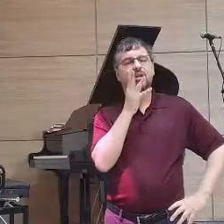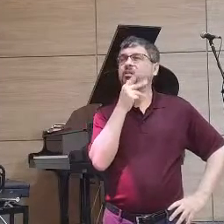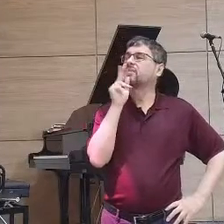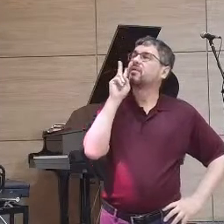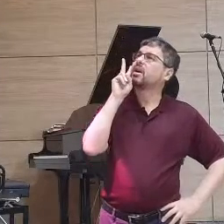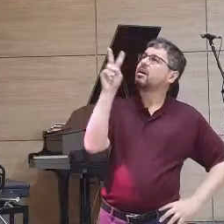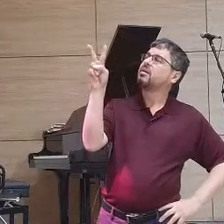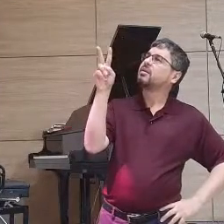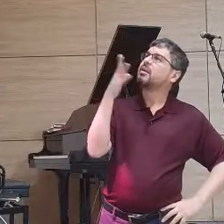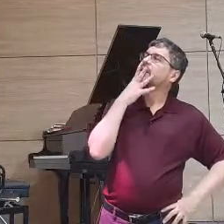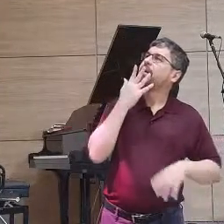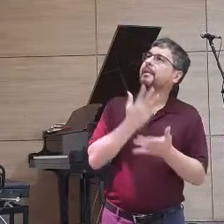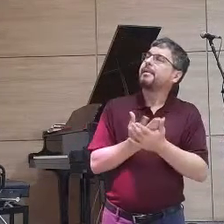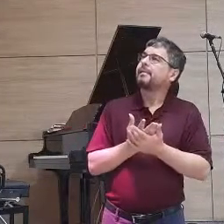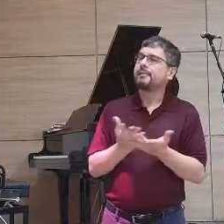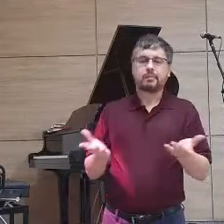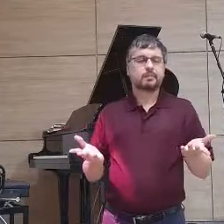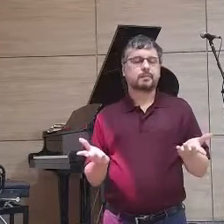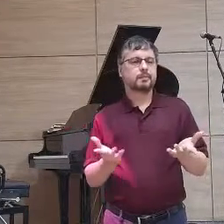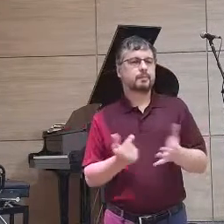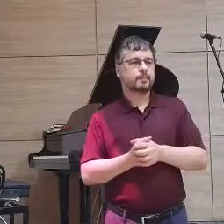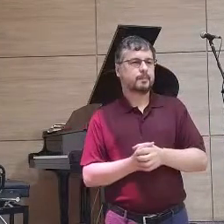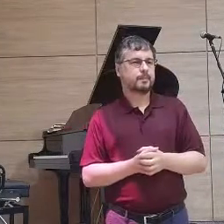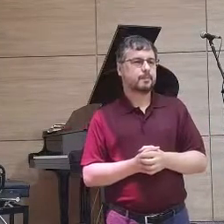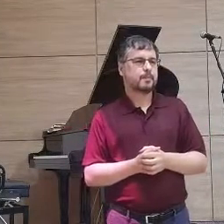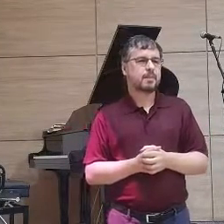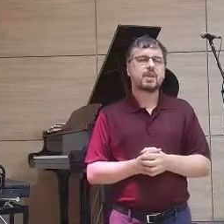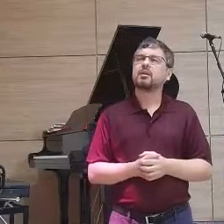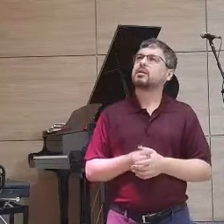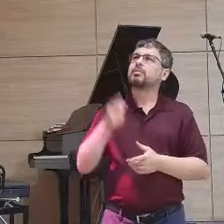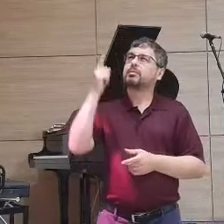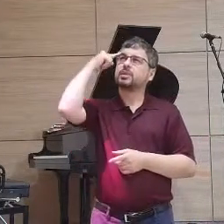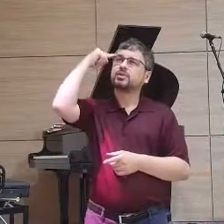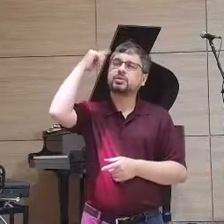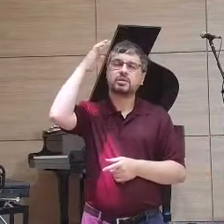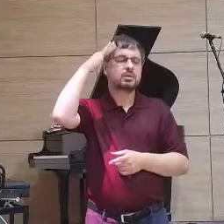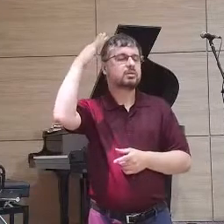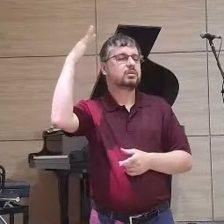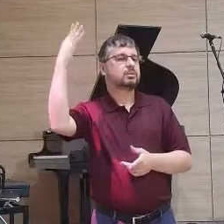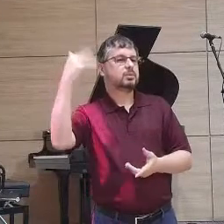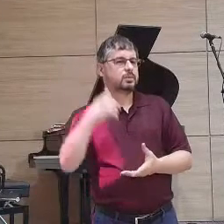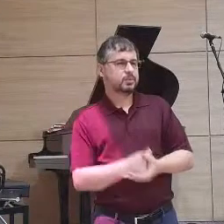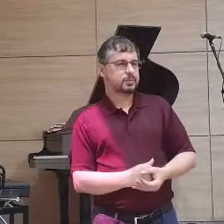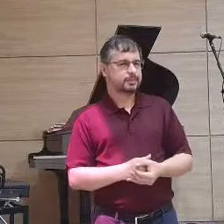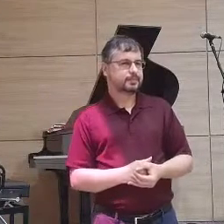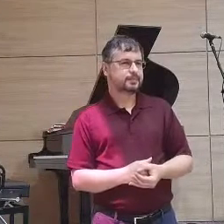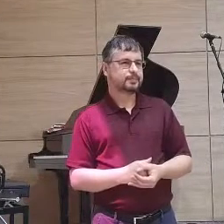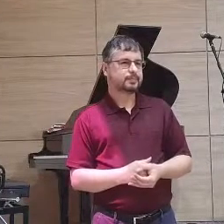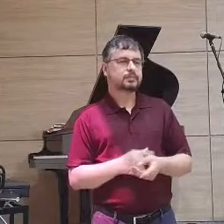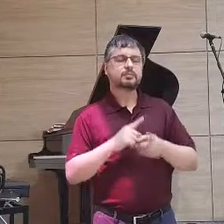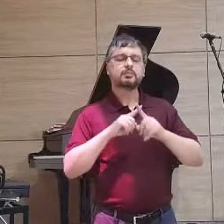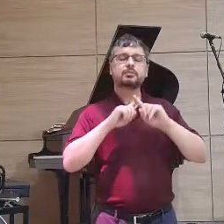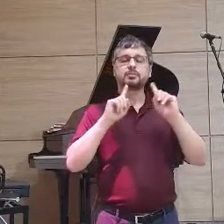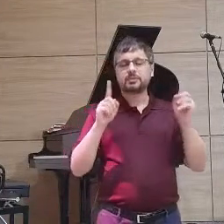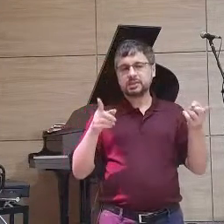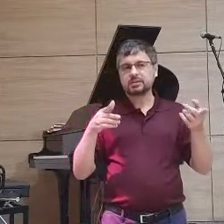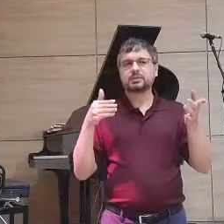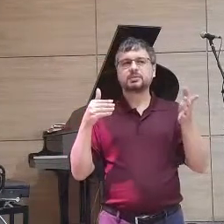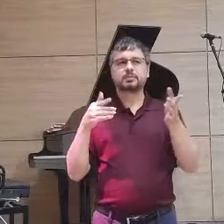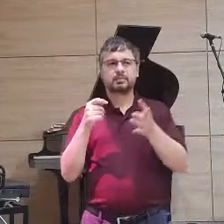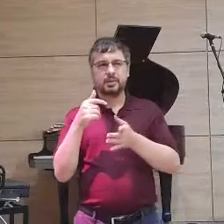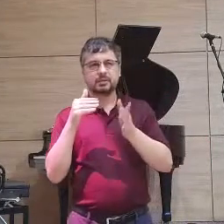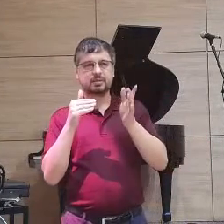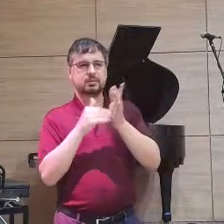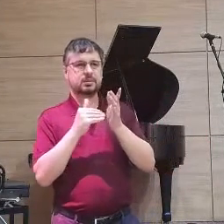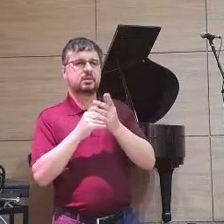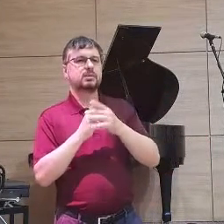estou na letargia no sistema por fático irmãos eu quero caminhar para o final da nossa reflexão de hoje